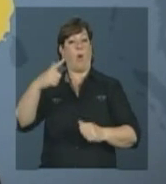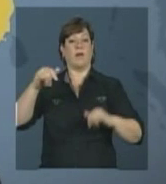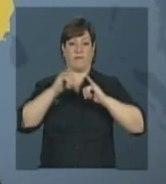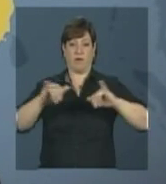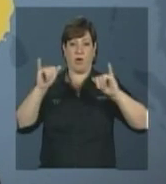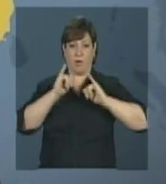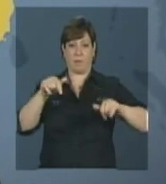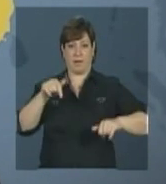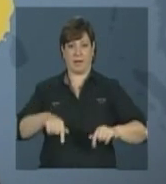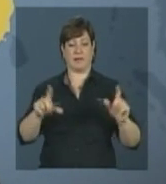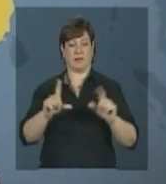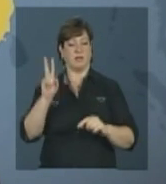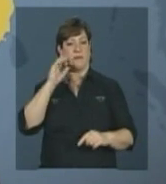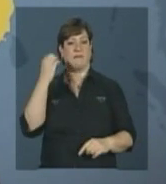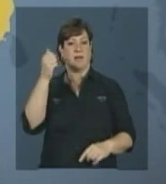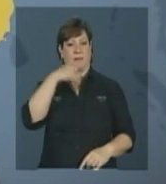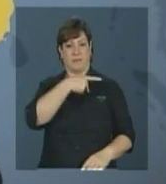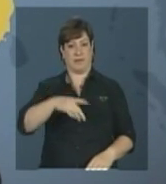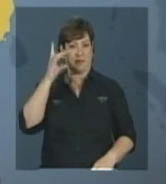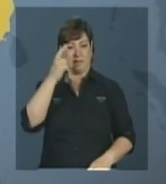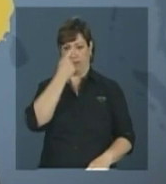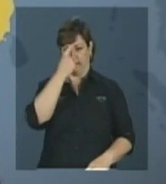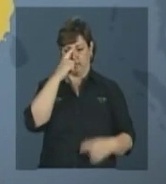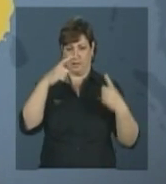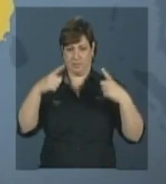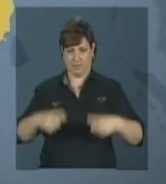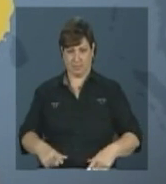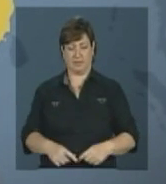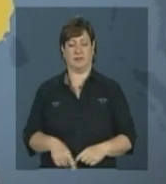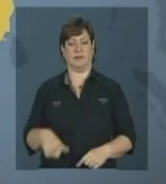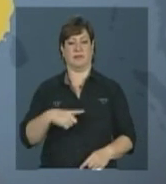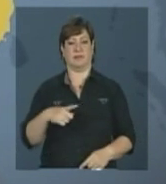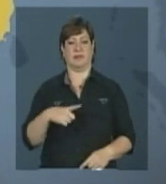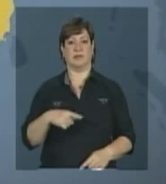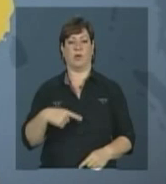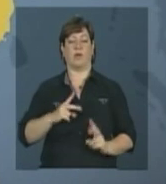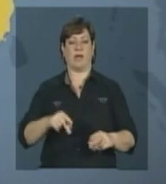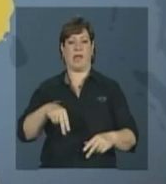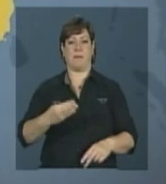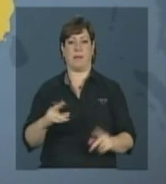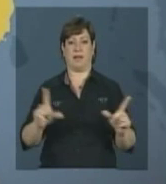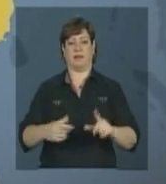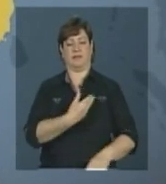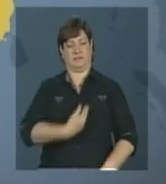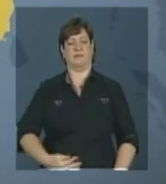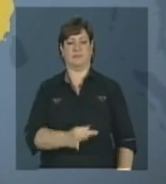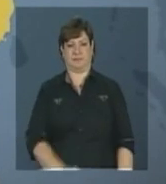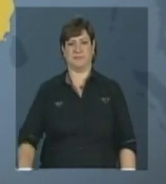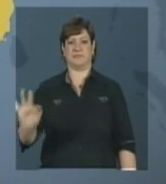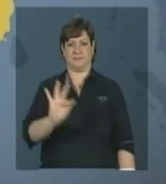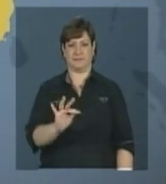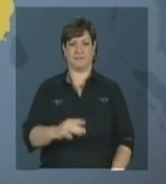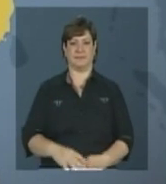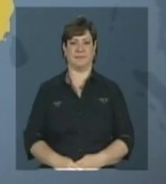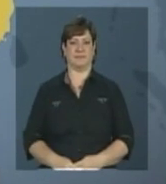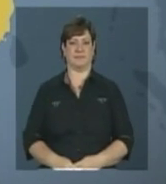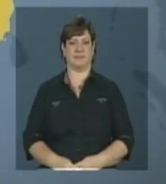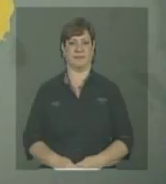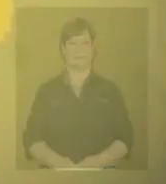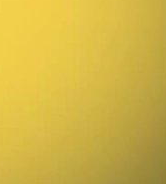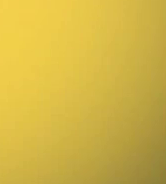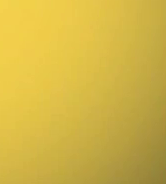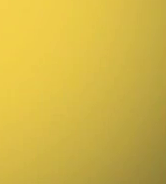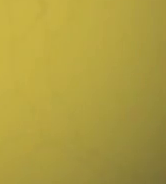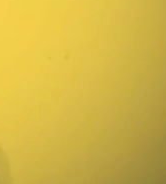outras informações sobre a viagem da presidenta Dilma Rousseff à Nova Delhi, na Índia. Continue com a gente, NBR, a TV do Governo Federal.